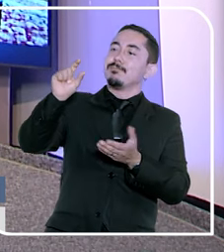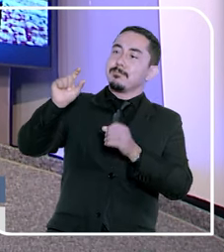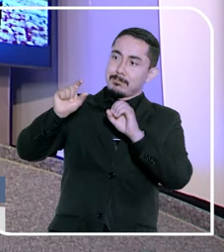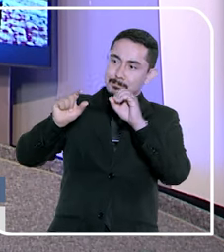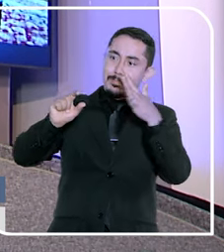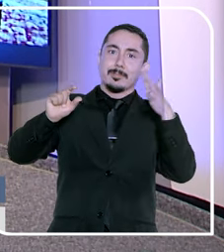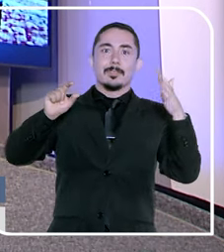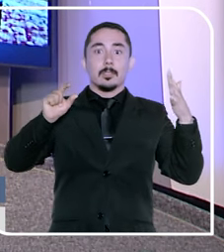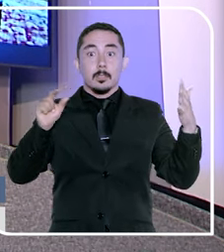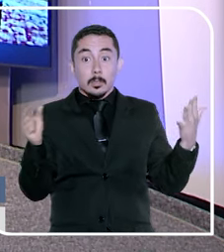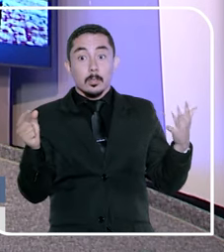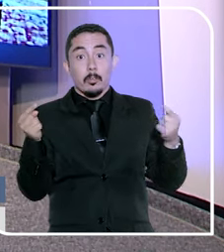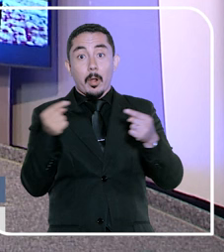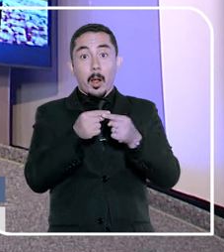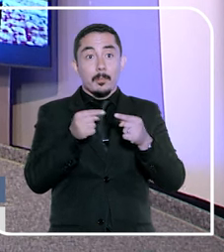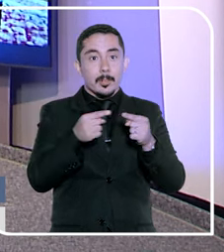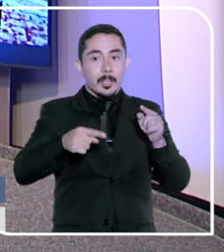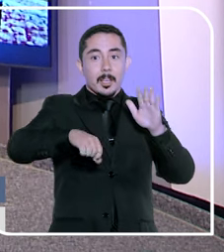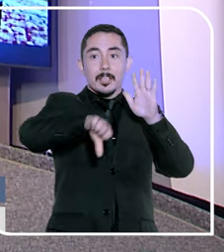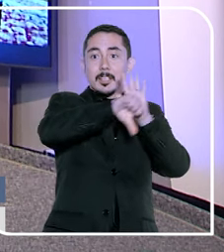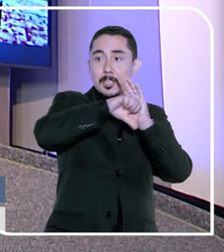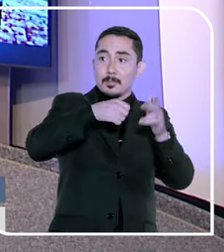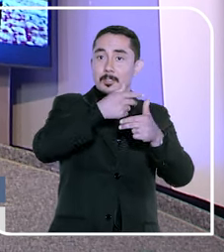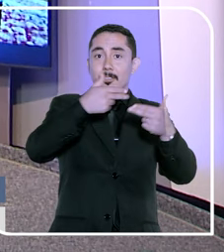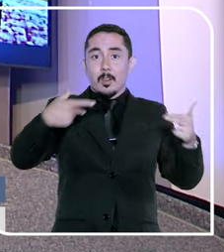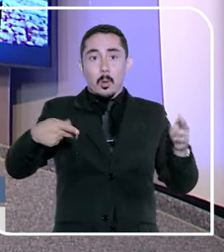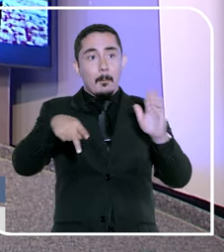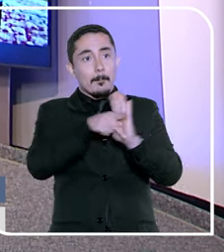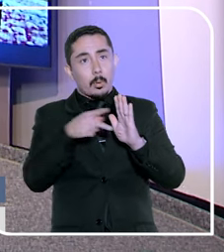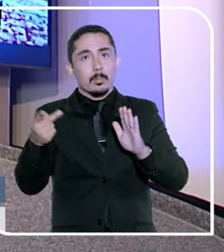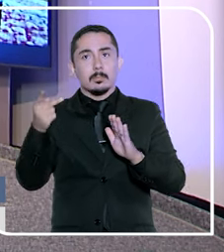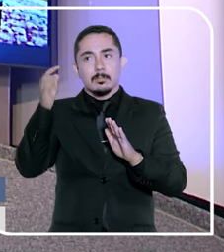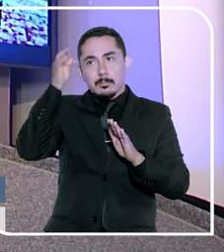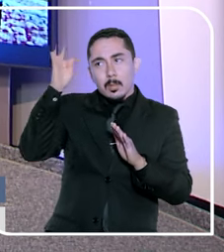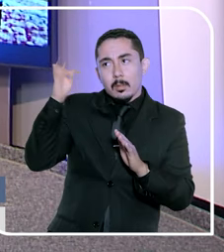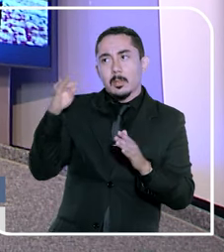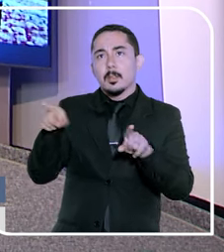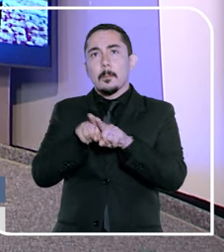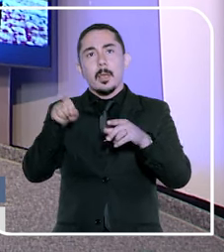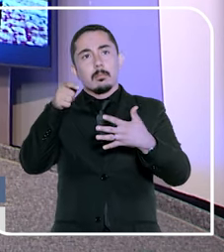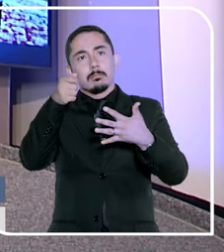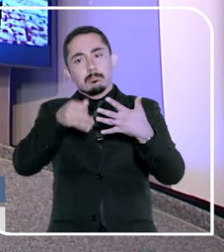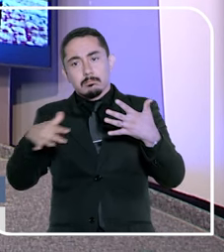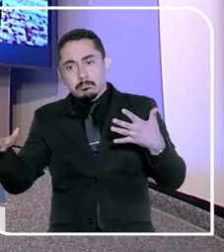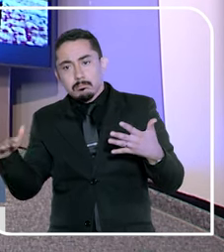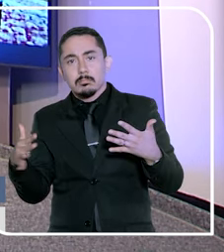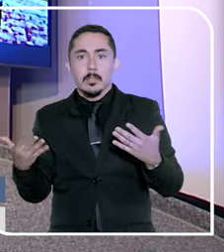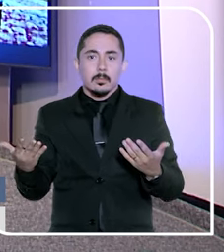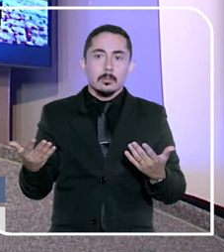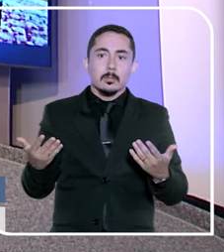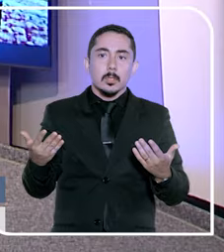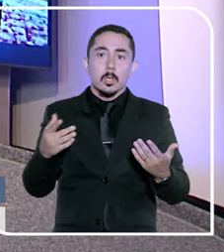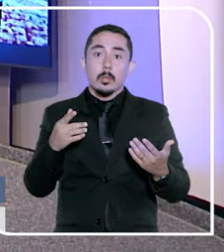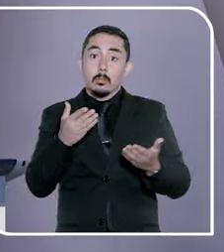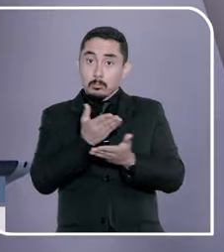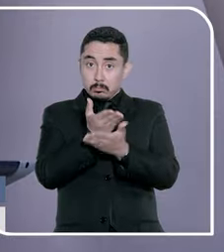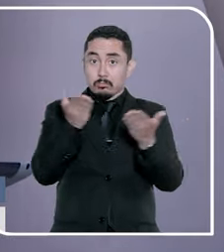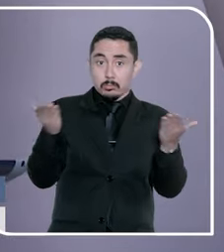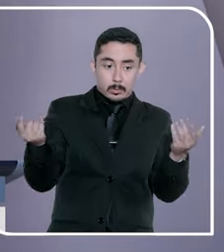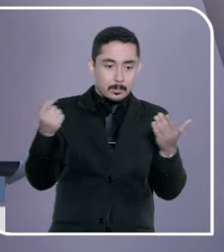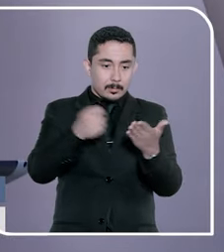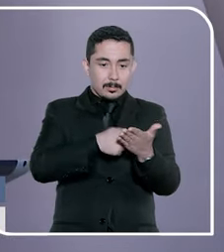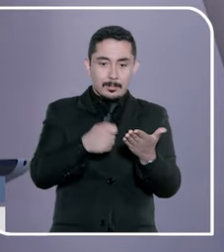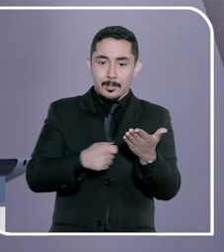bagatela na dogmática e na jurisprudência eh e que vocês são os dois autores